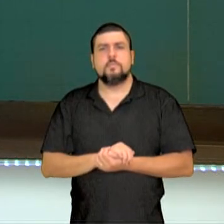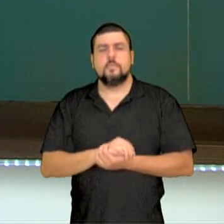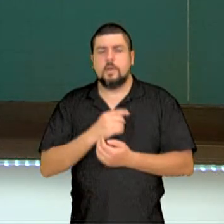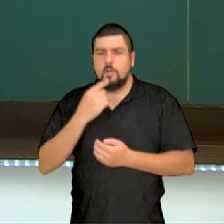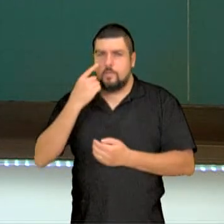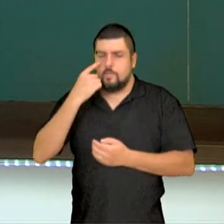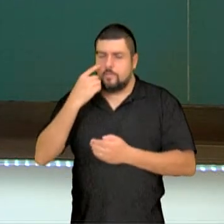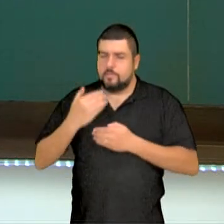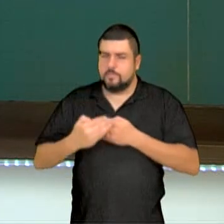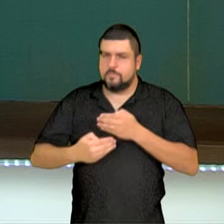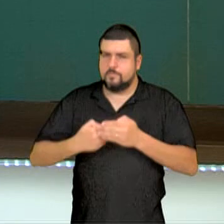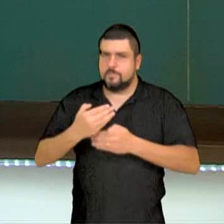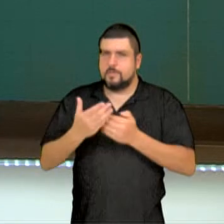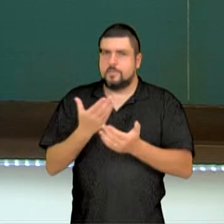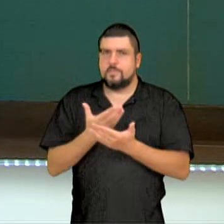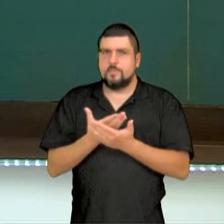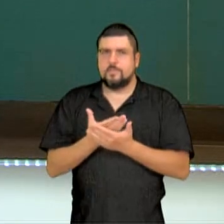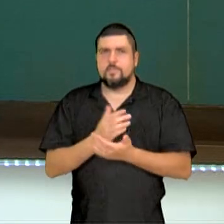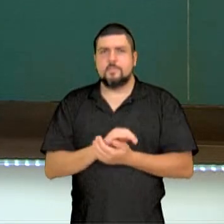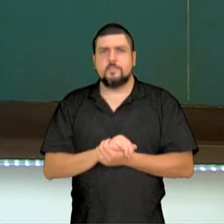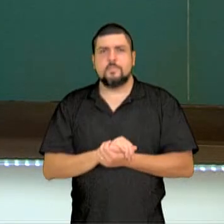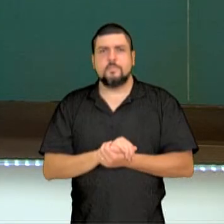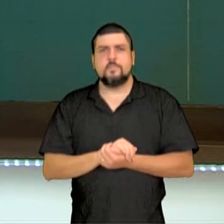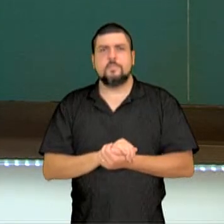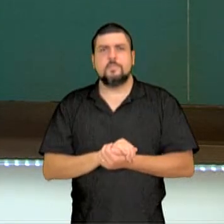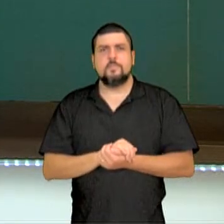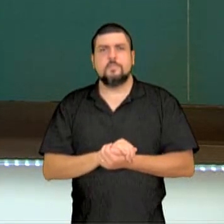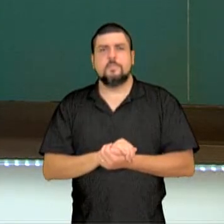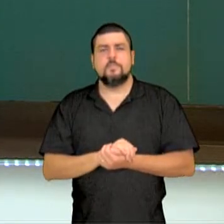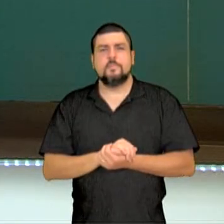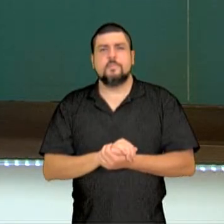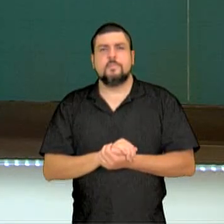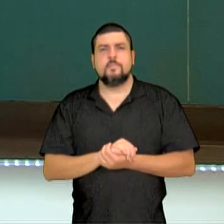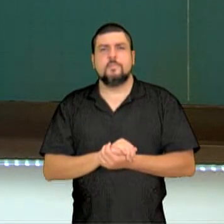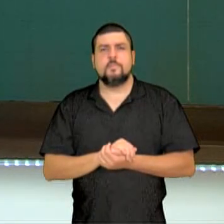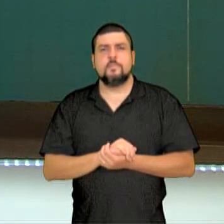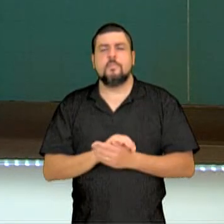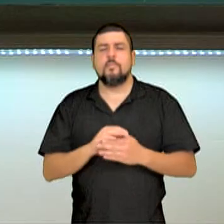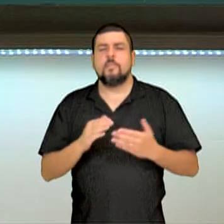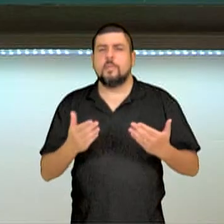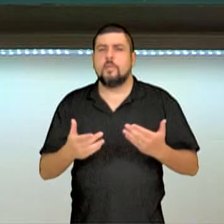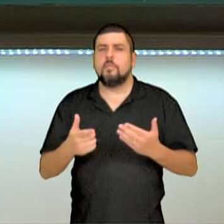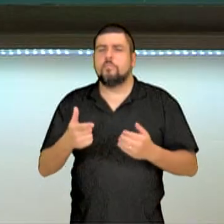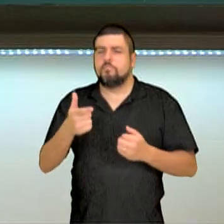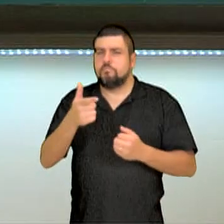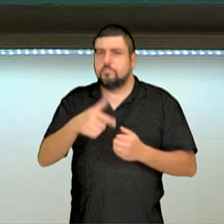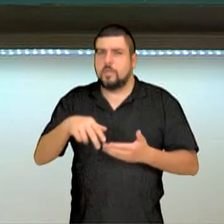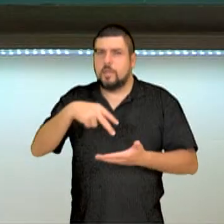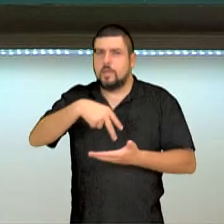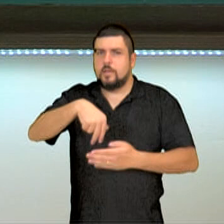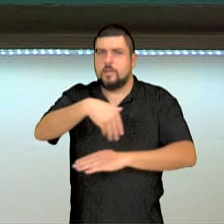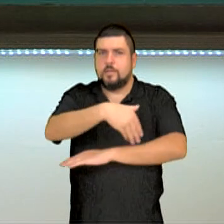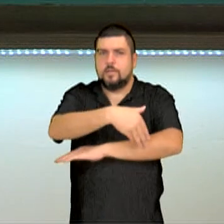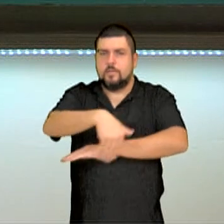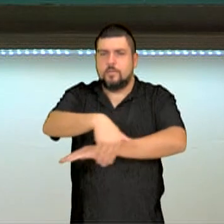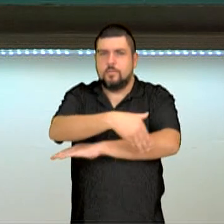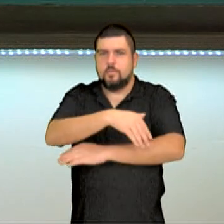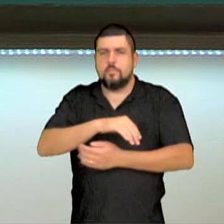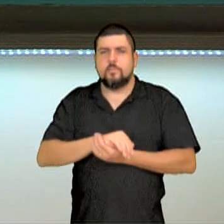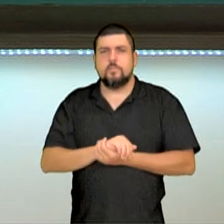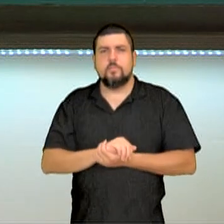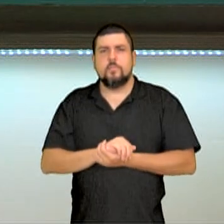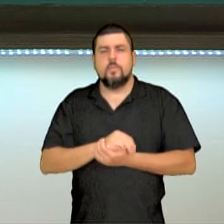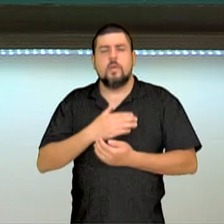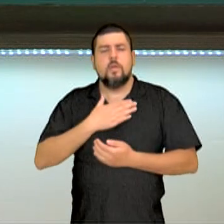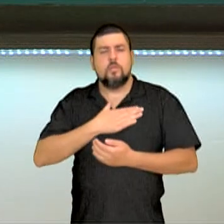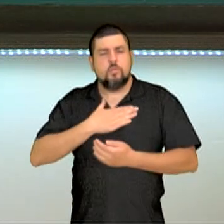ver no decorrer da nossa aula. Então, mais uma definição das danças de rua. A professora gosta sempre de colocar essa definição inicial